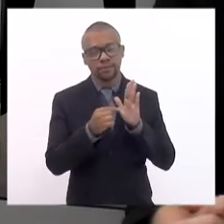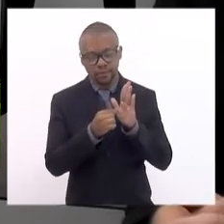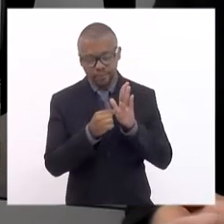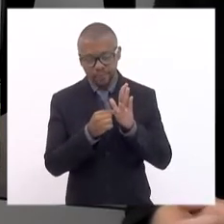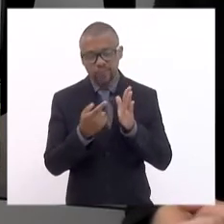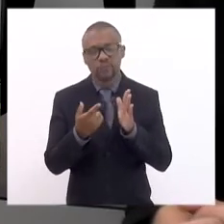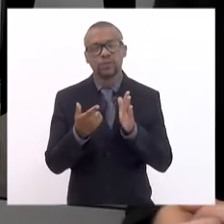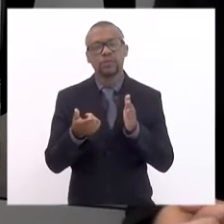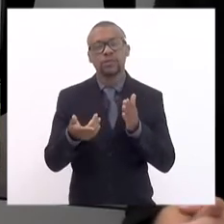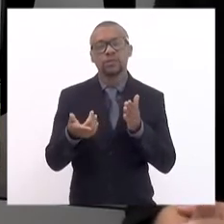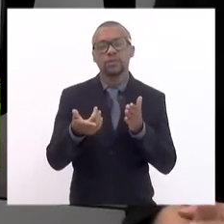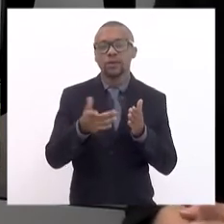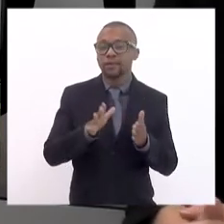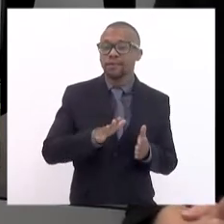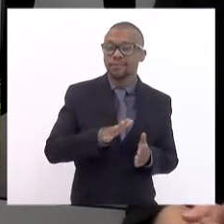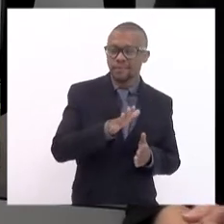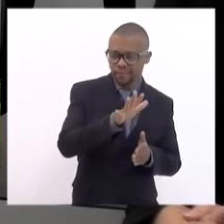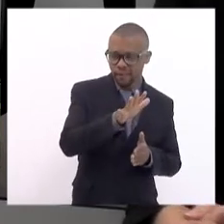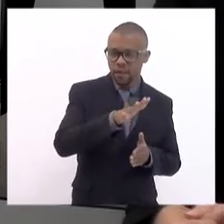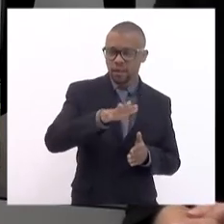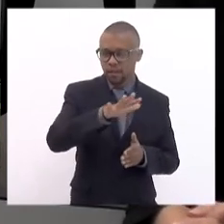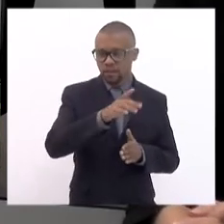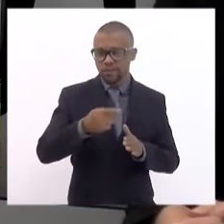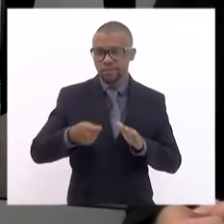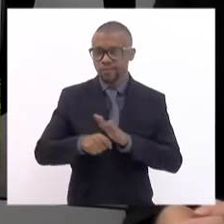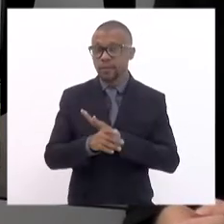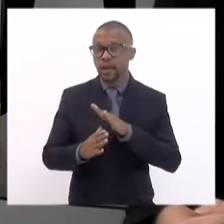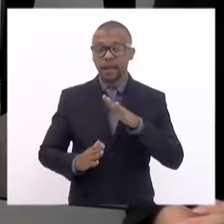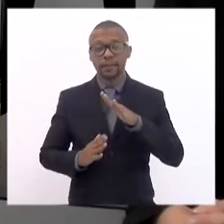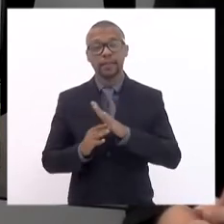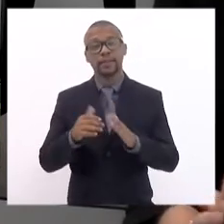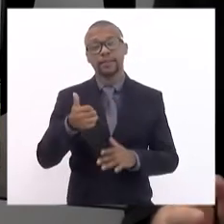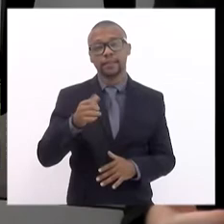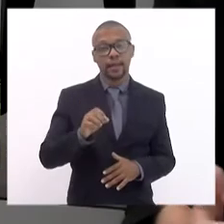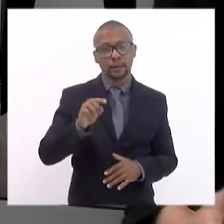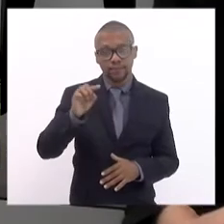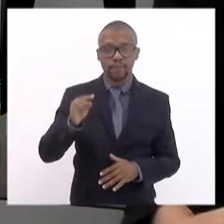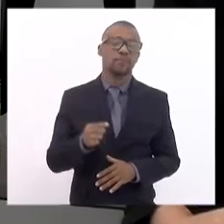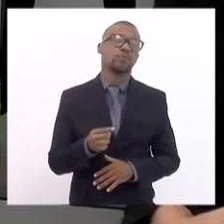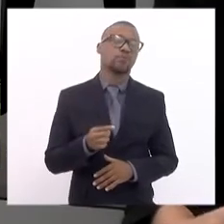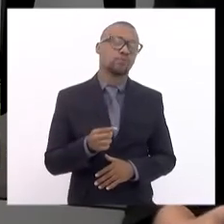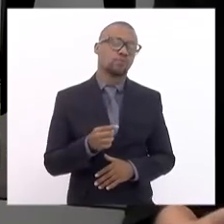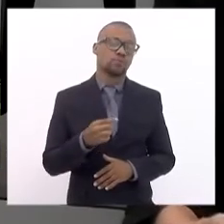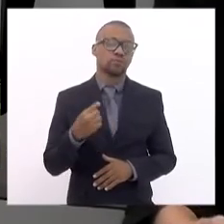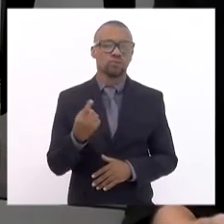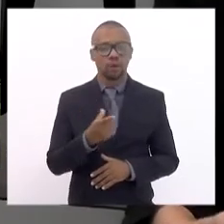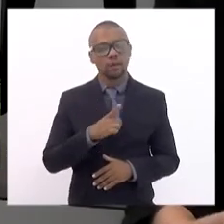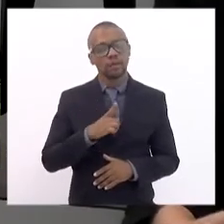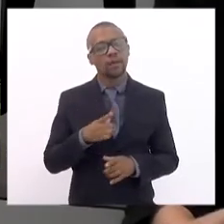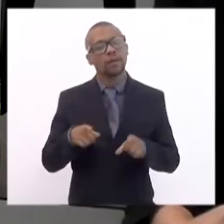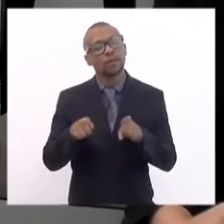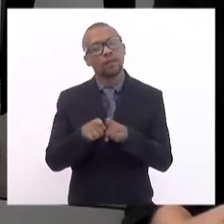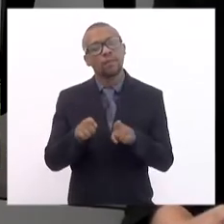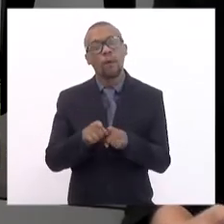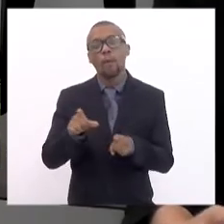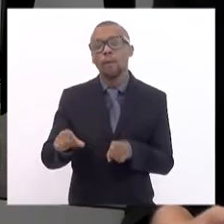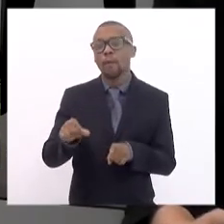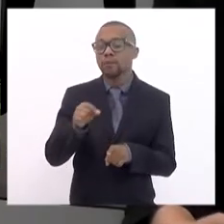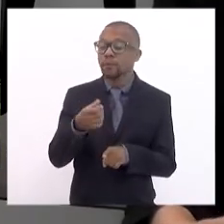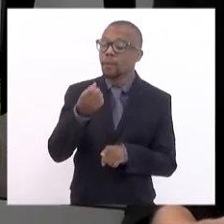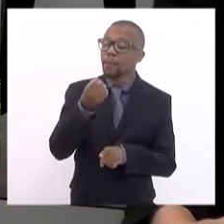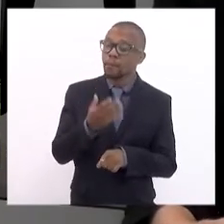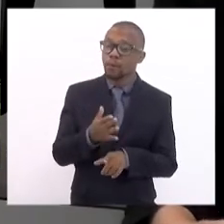a lei de empreendimentos em favelas, que, salvo engano, até 10 mil. De 5 a 10 mil. Então, assim, a gente já tem, inclusive, uma opção mais